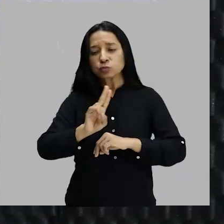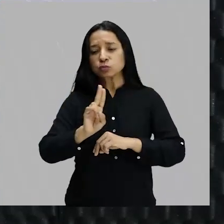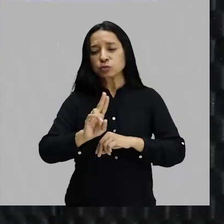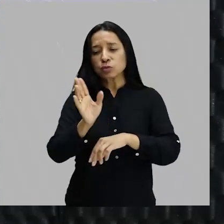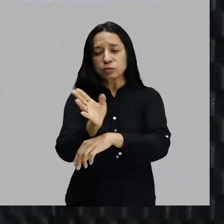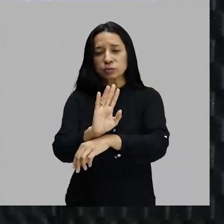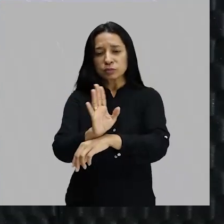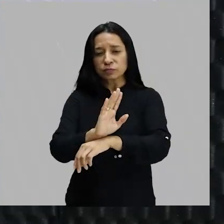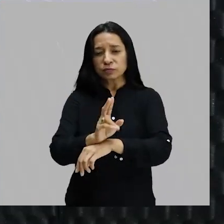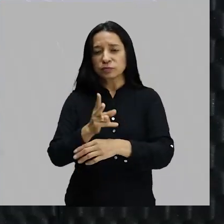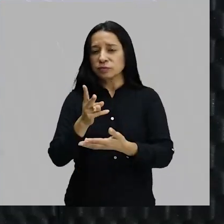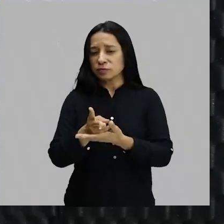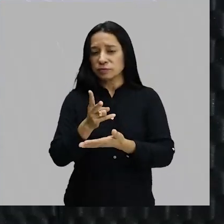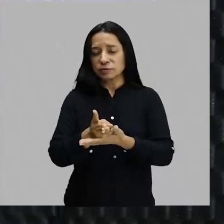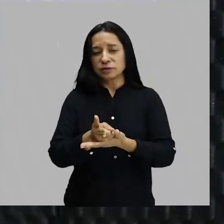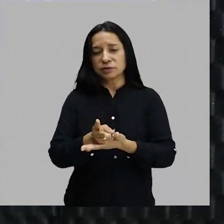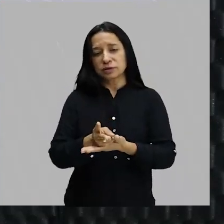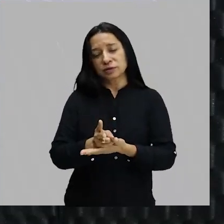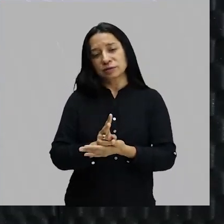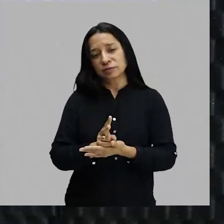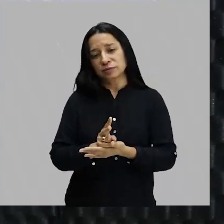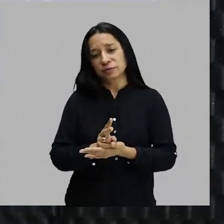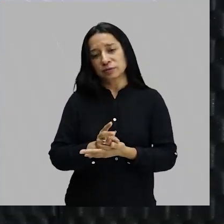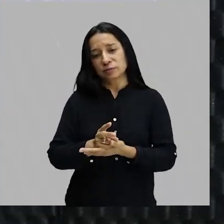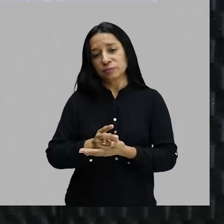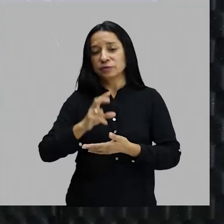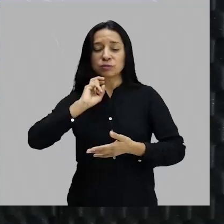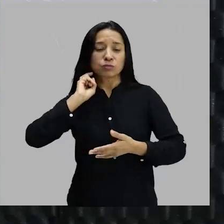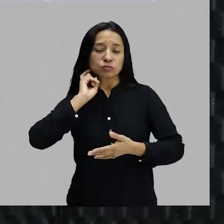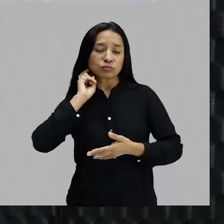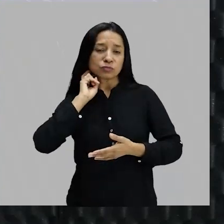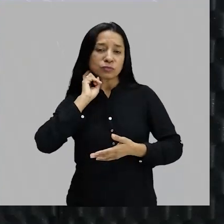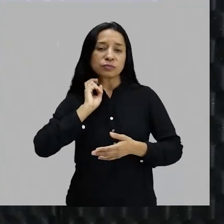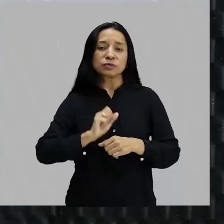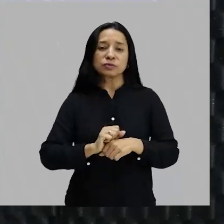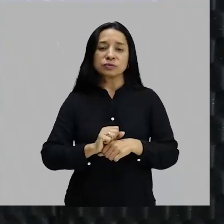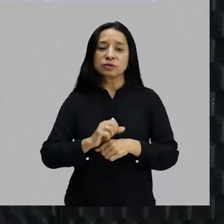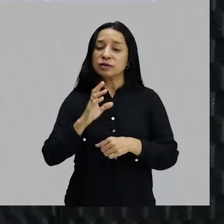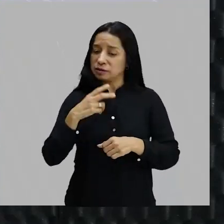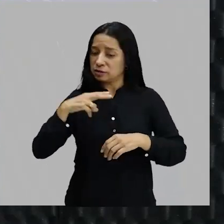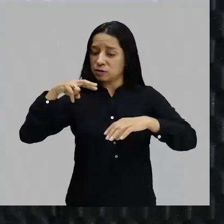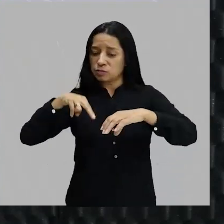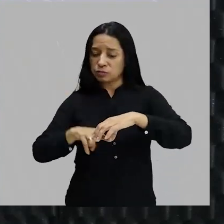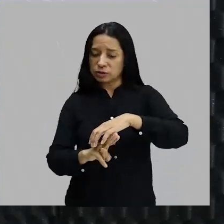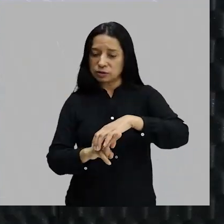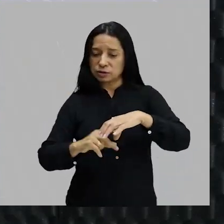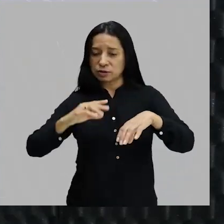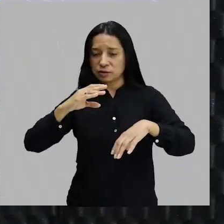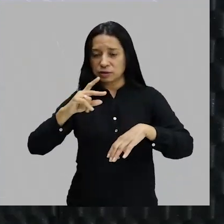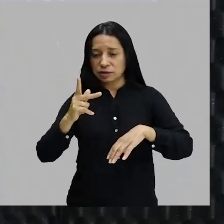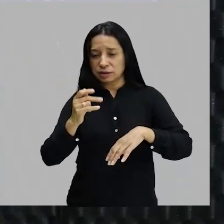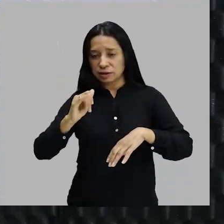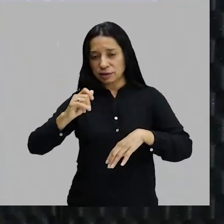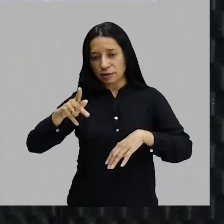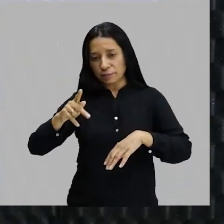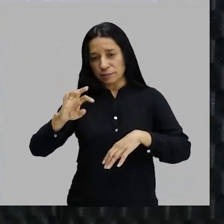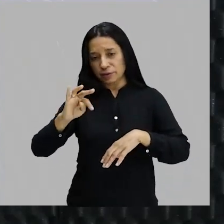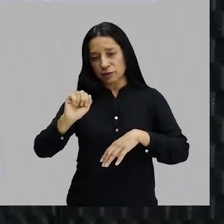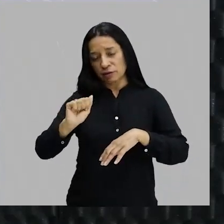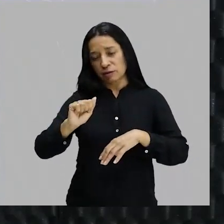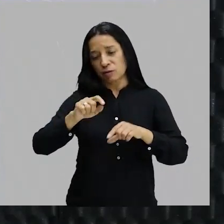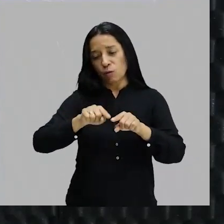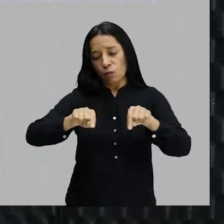Eu sempre brinco em sala de aula que vampiro que se preza tem uma cripta e um mausoléu, porque a cripta é uma espécie de catacumba mais sofisticada, uma sala